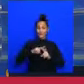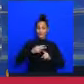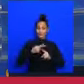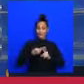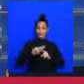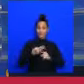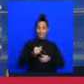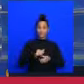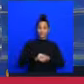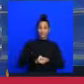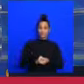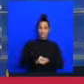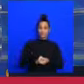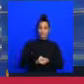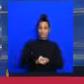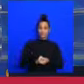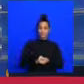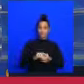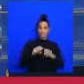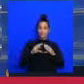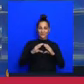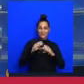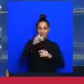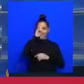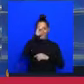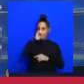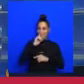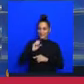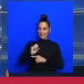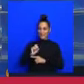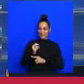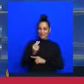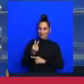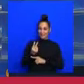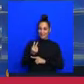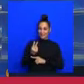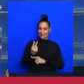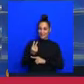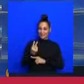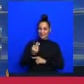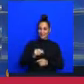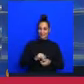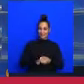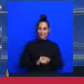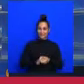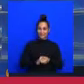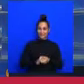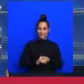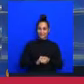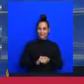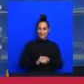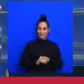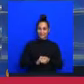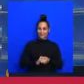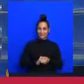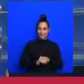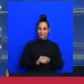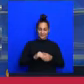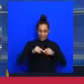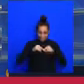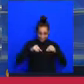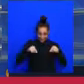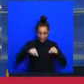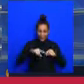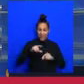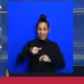sorteio da dupla Sena. Bola amarela, 02. Amarela, 02. As